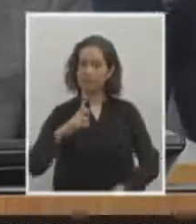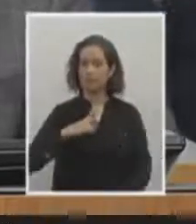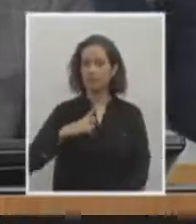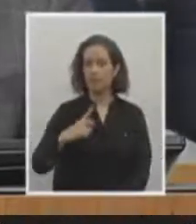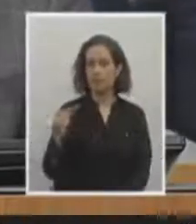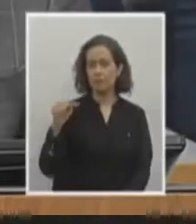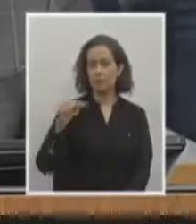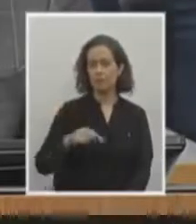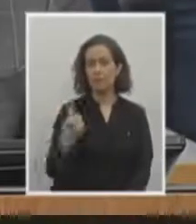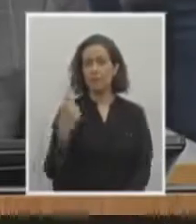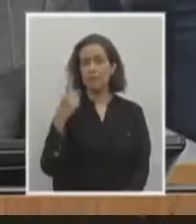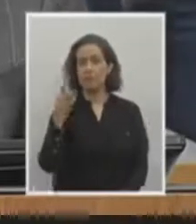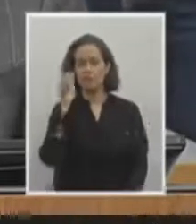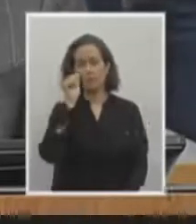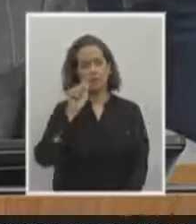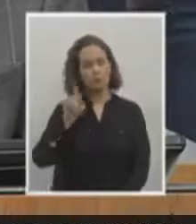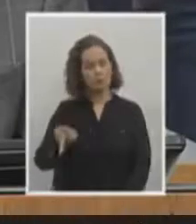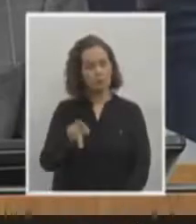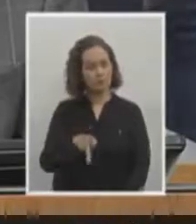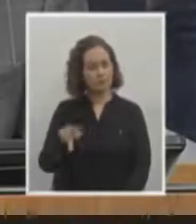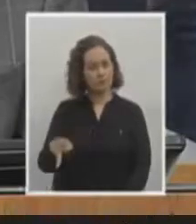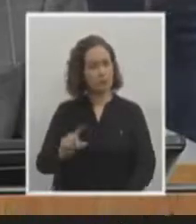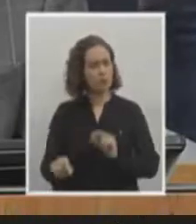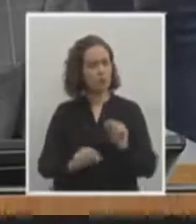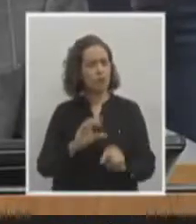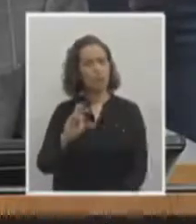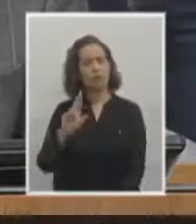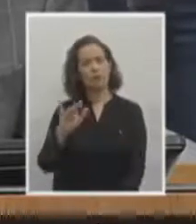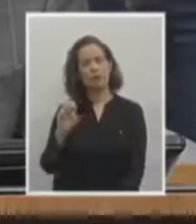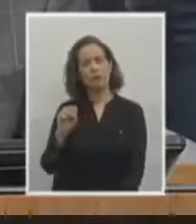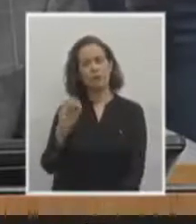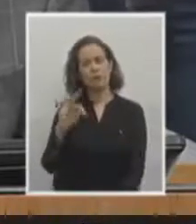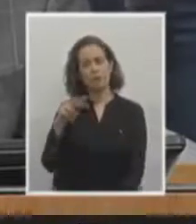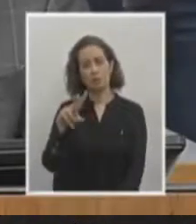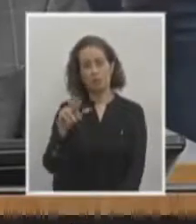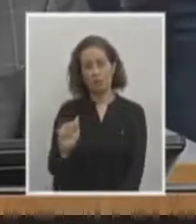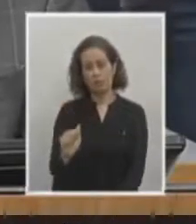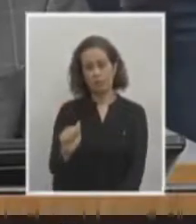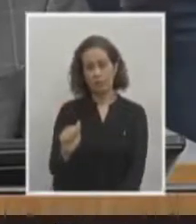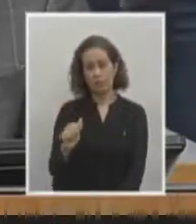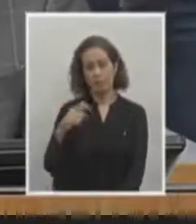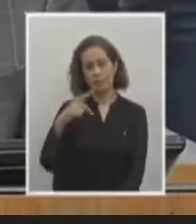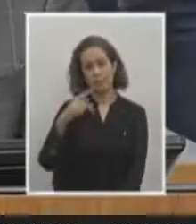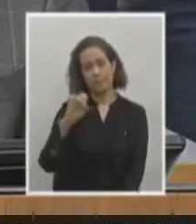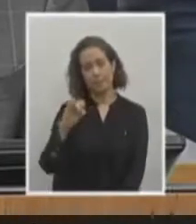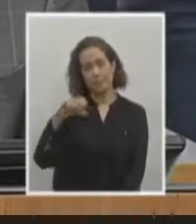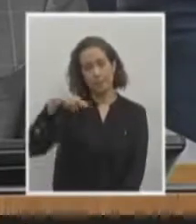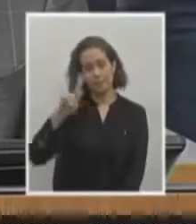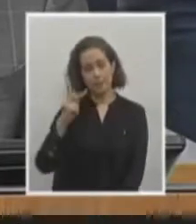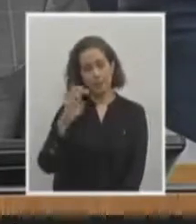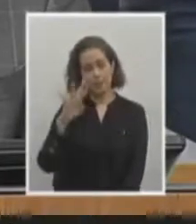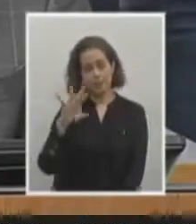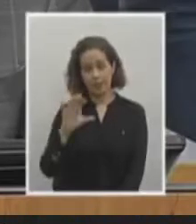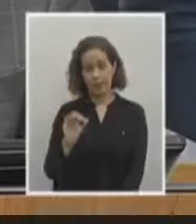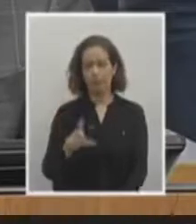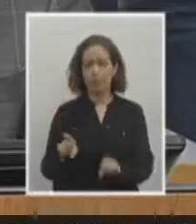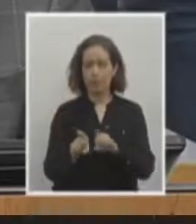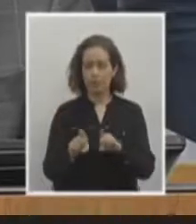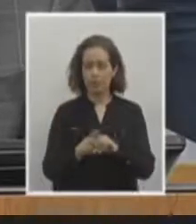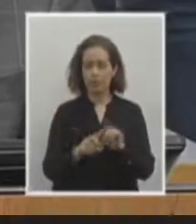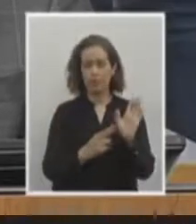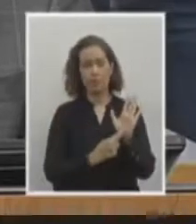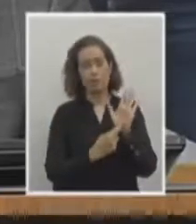a última professora, que é a Cristina Pinheiro, na verdade, e também representante da Associação